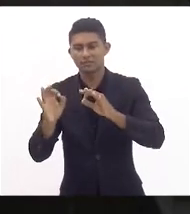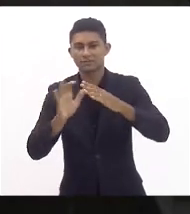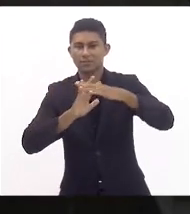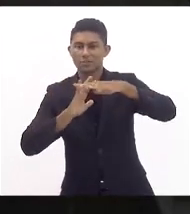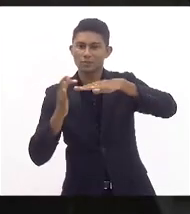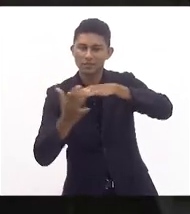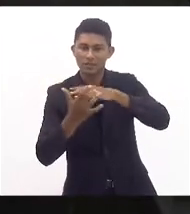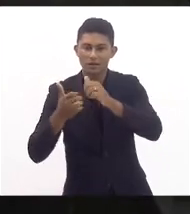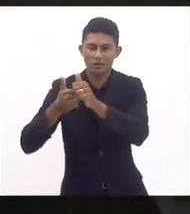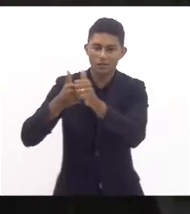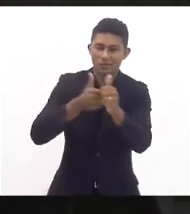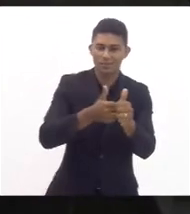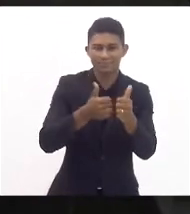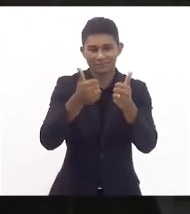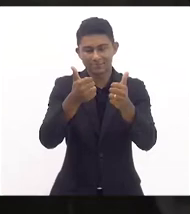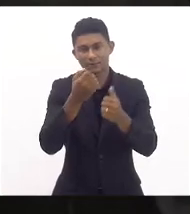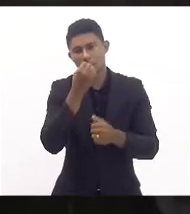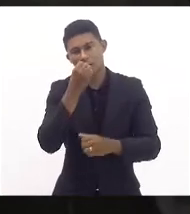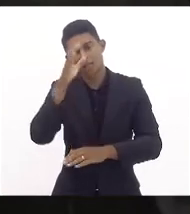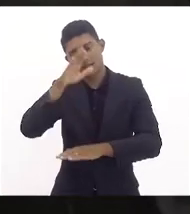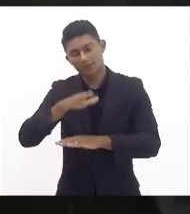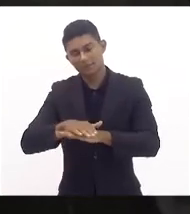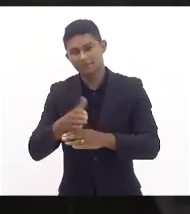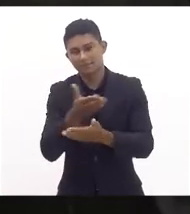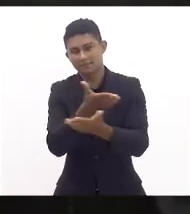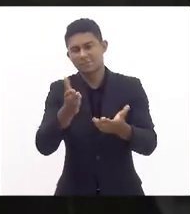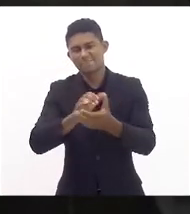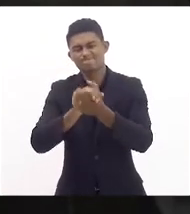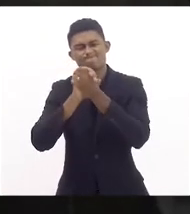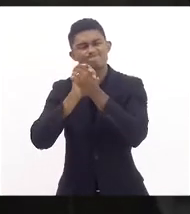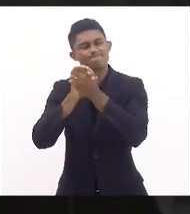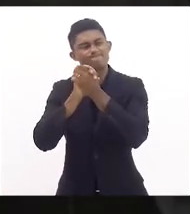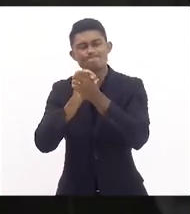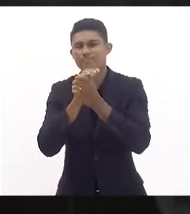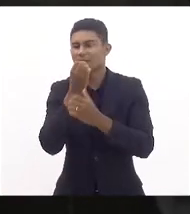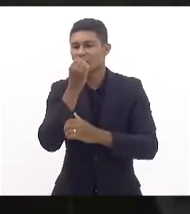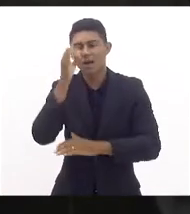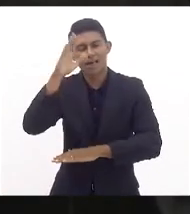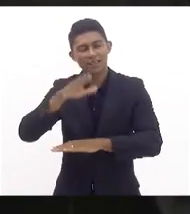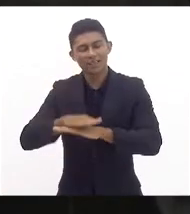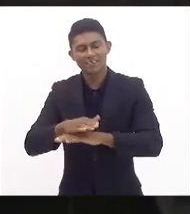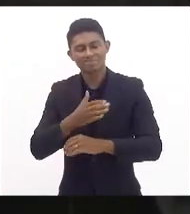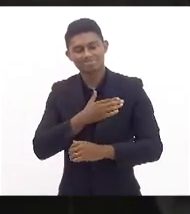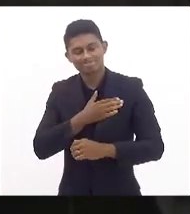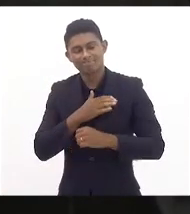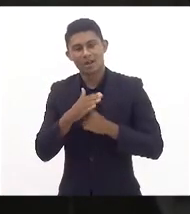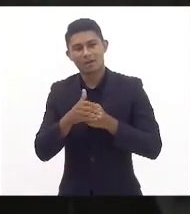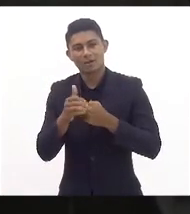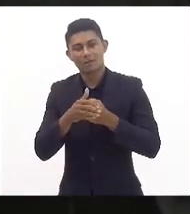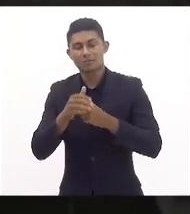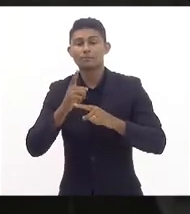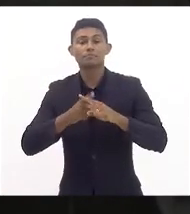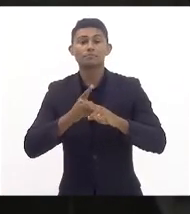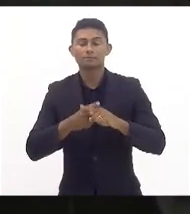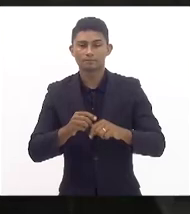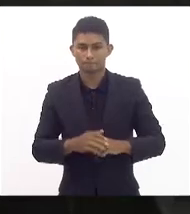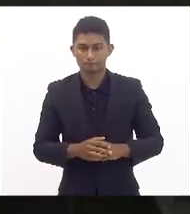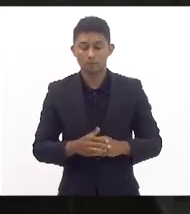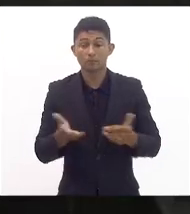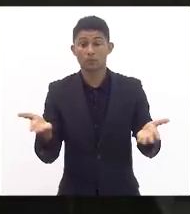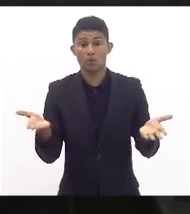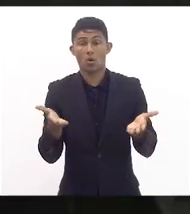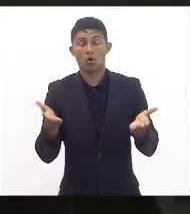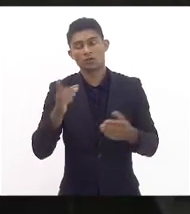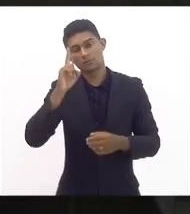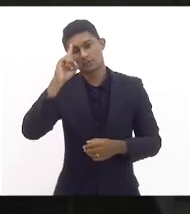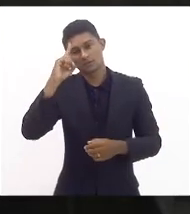redes sociais. Saúdo a todos com um boa tarde carinhoso. Dizer que hoje, dia 3